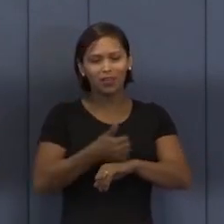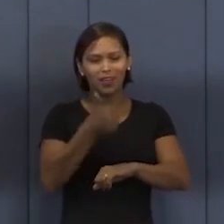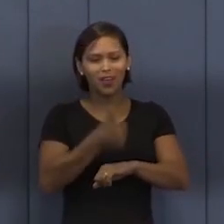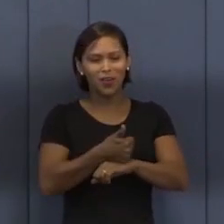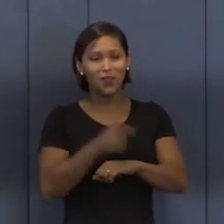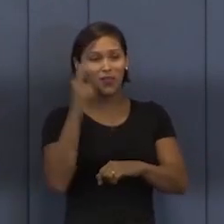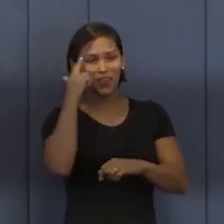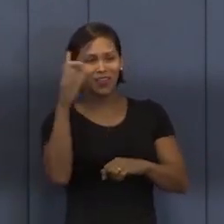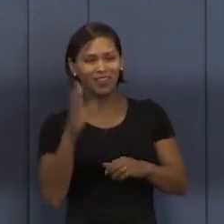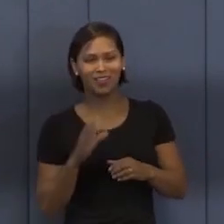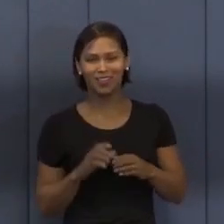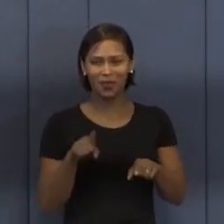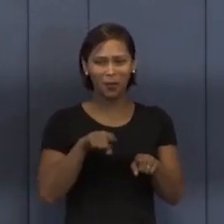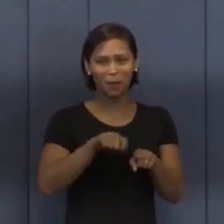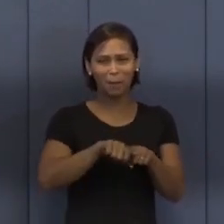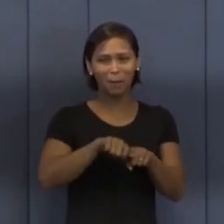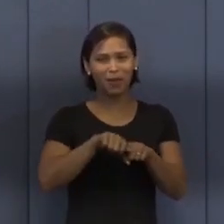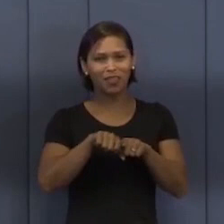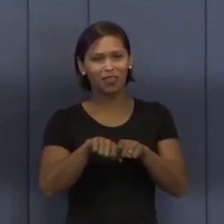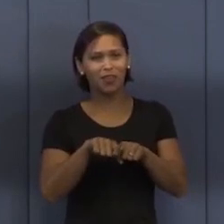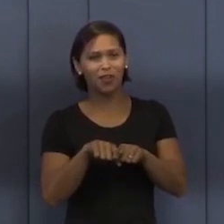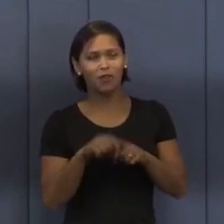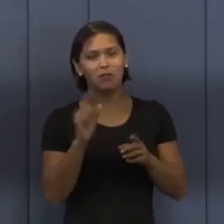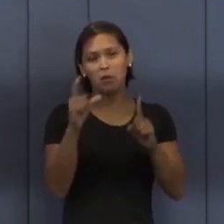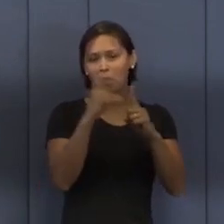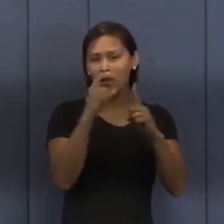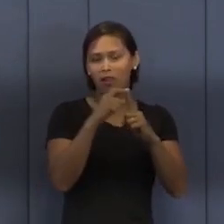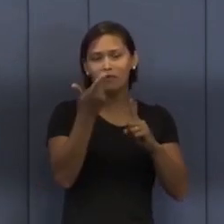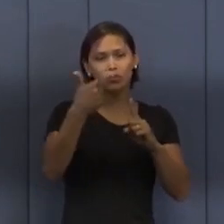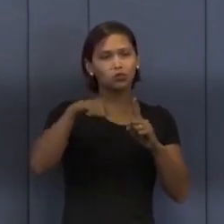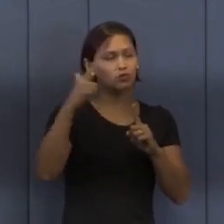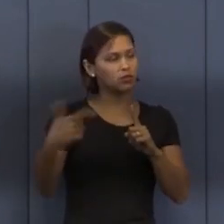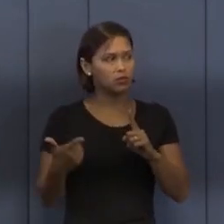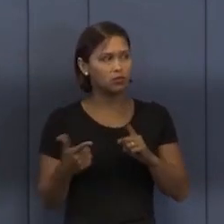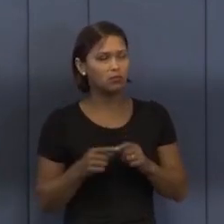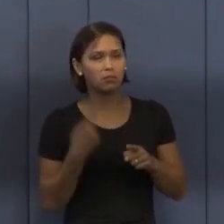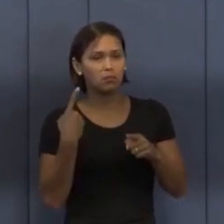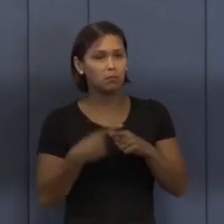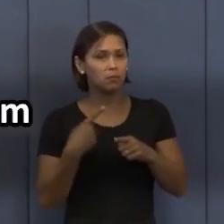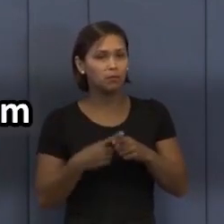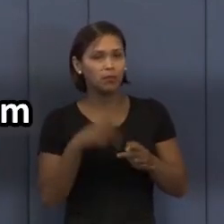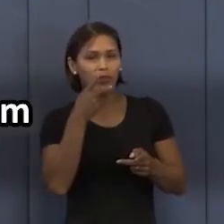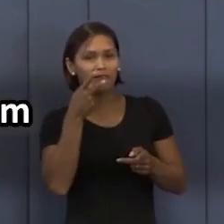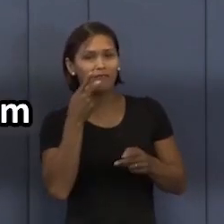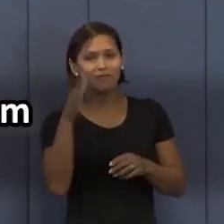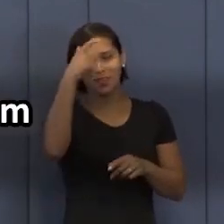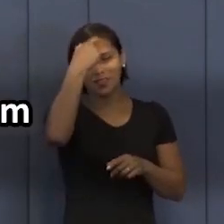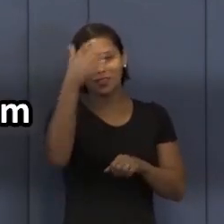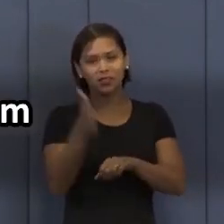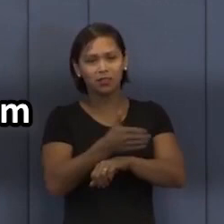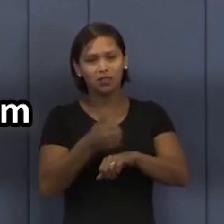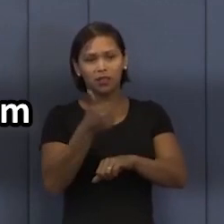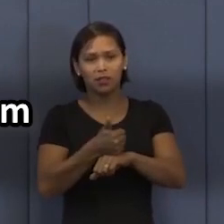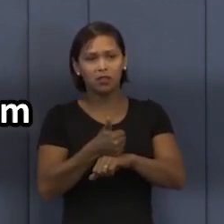escrito pneu. Eu vou colocar uma outra palavra para não gerar o gatilho. Porque o que ele está falando de nacionalismo